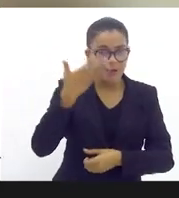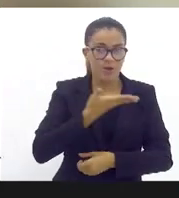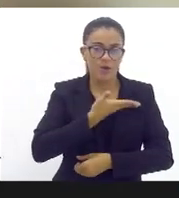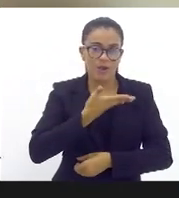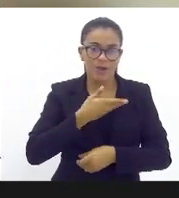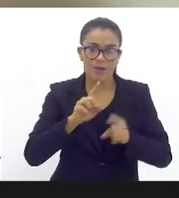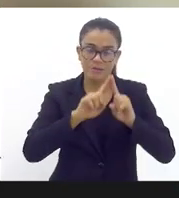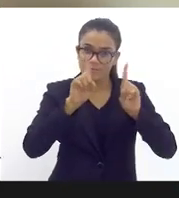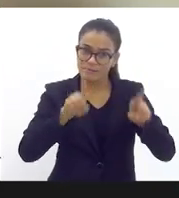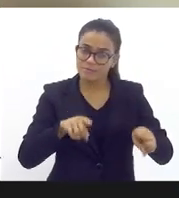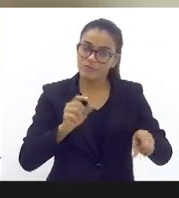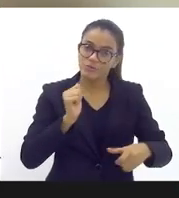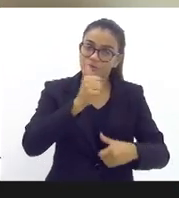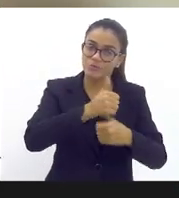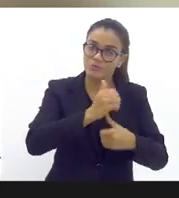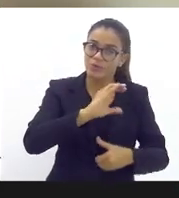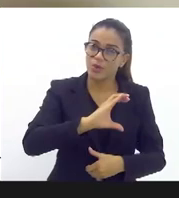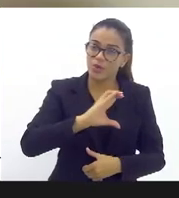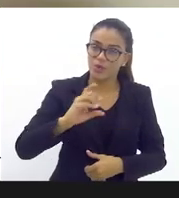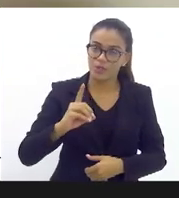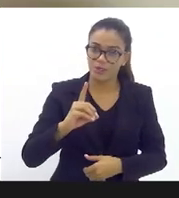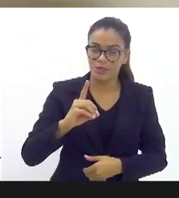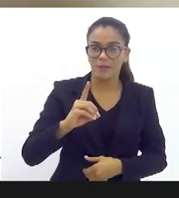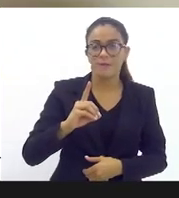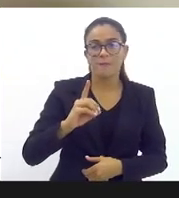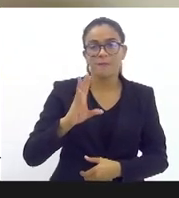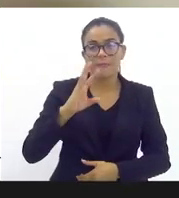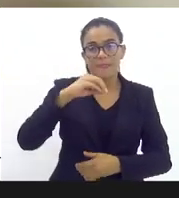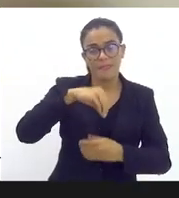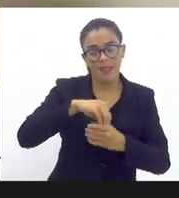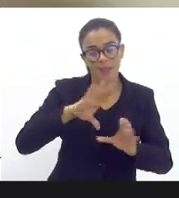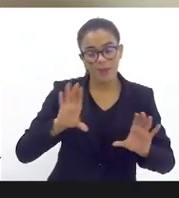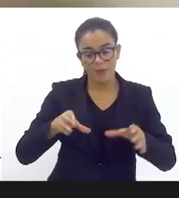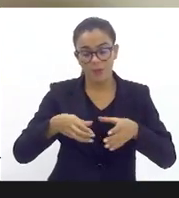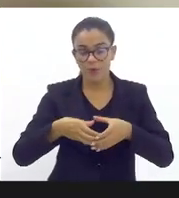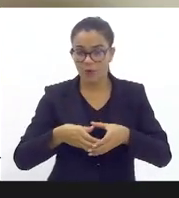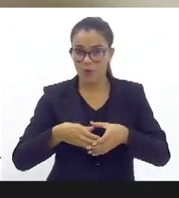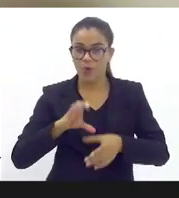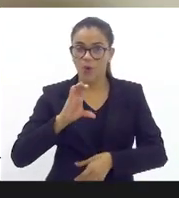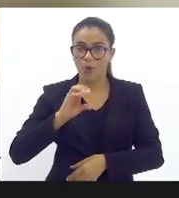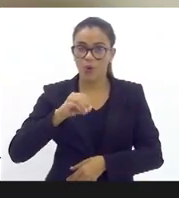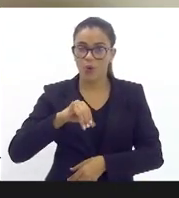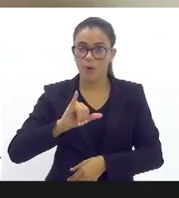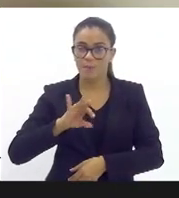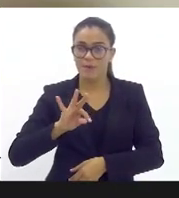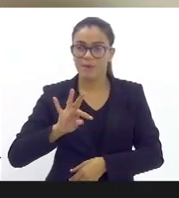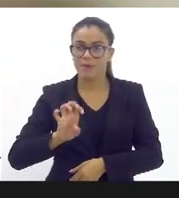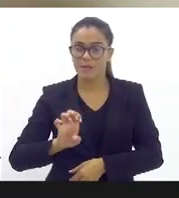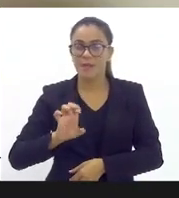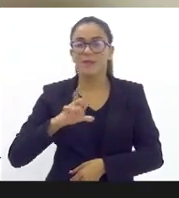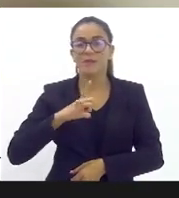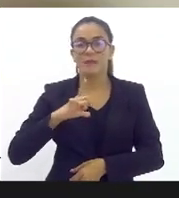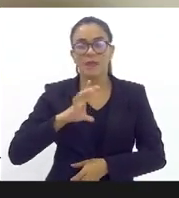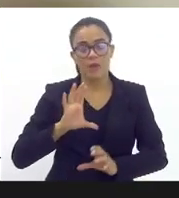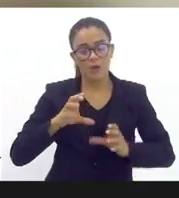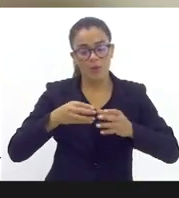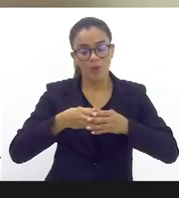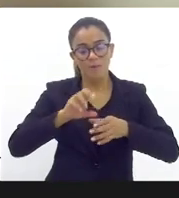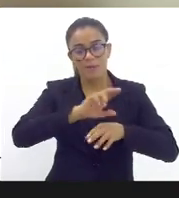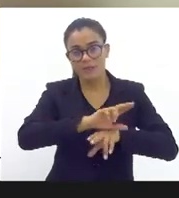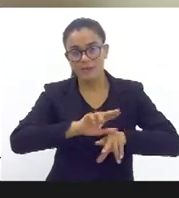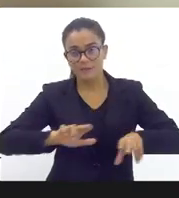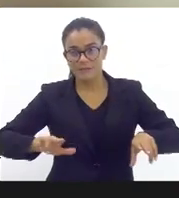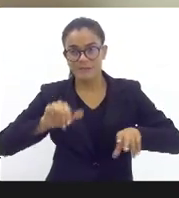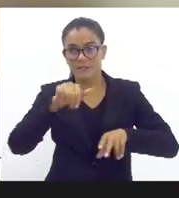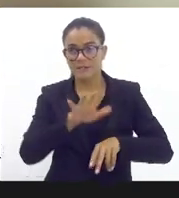que coordena. E dentro desse comitê, juntamente com a Comissão de Diversidade Nacional,